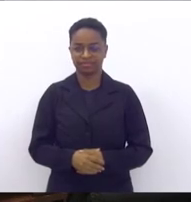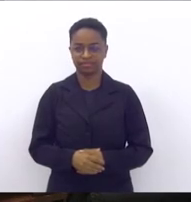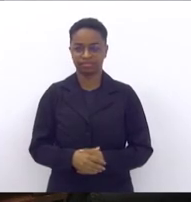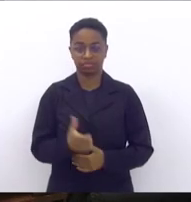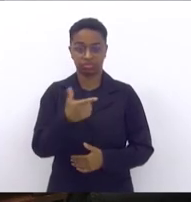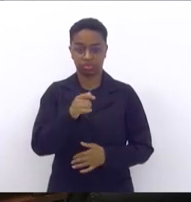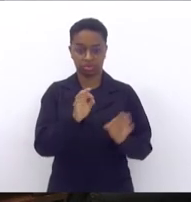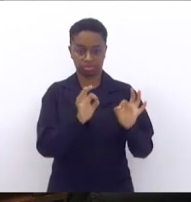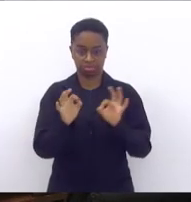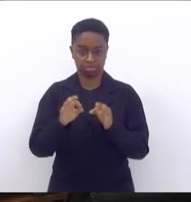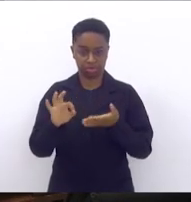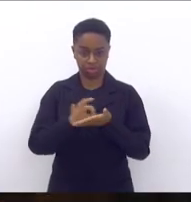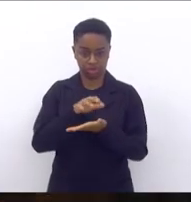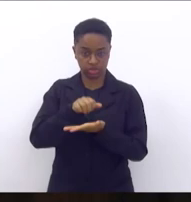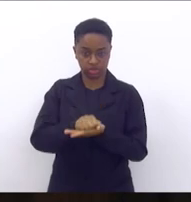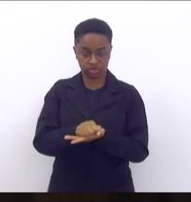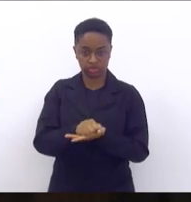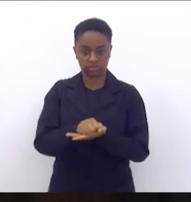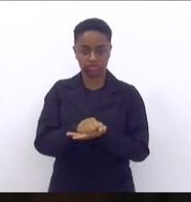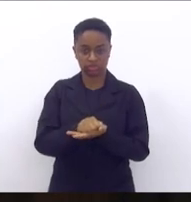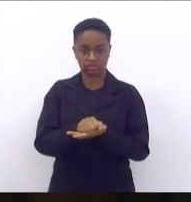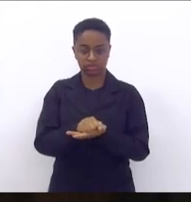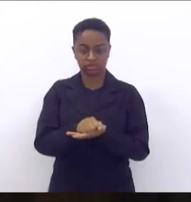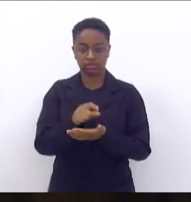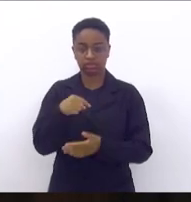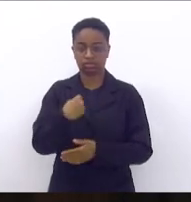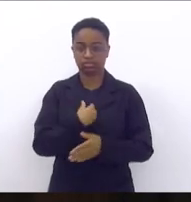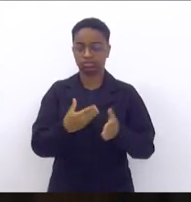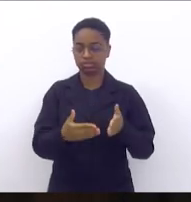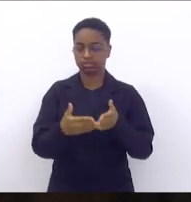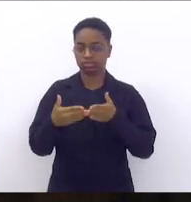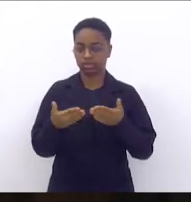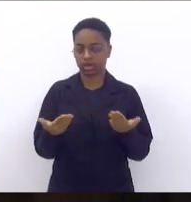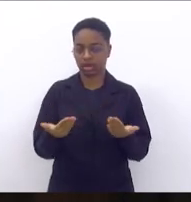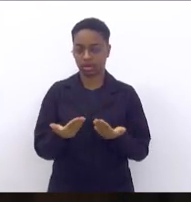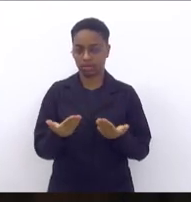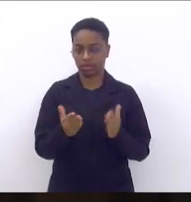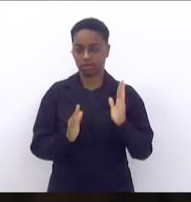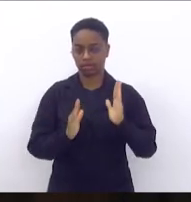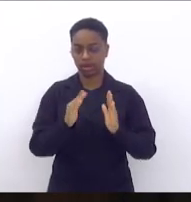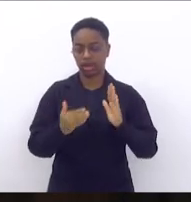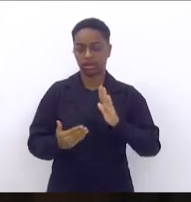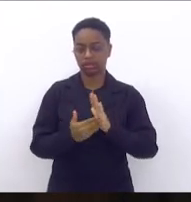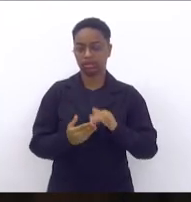Não havendo mais orador inscrito, a presidente suspende a sessão até